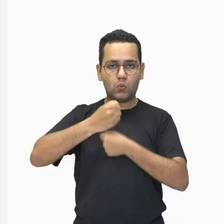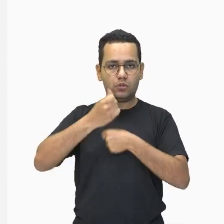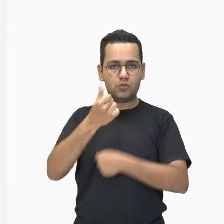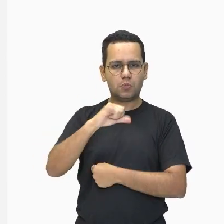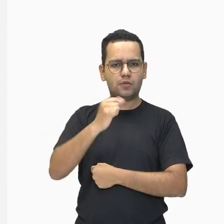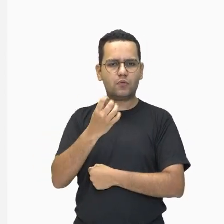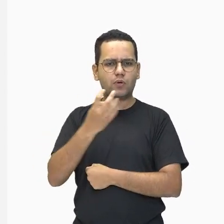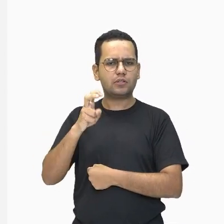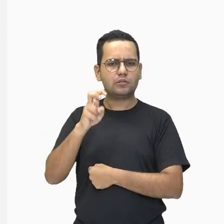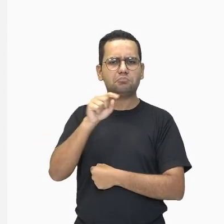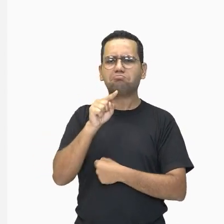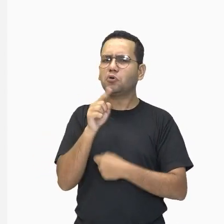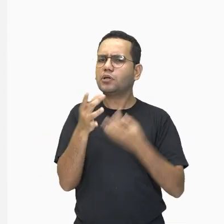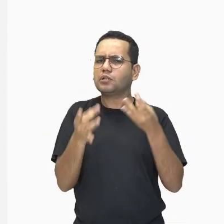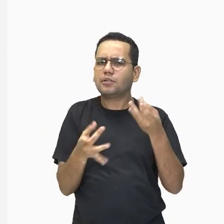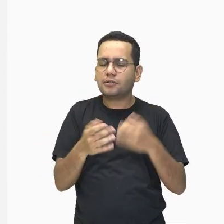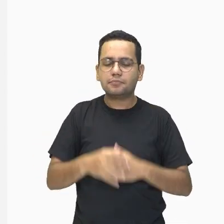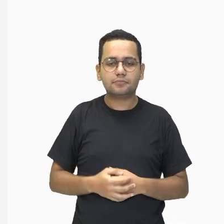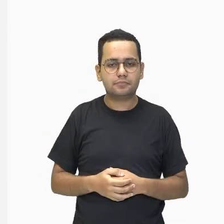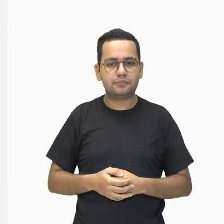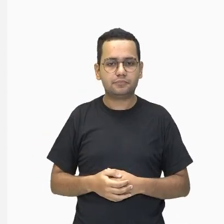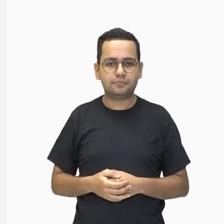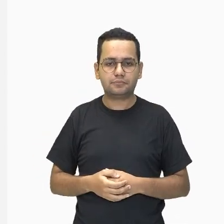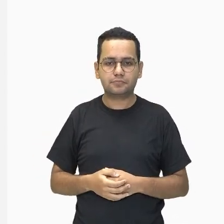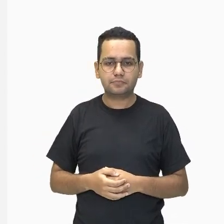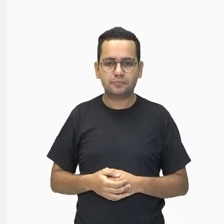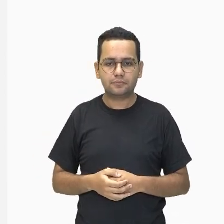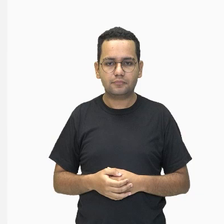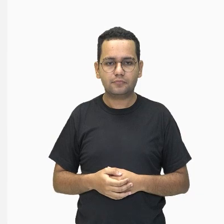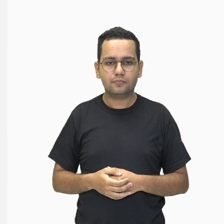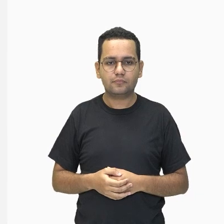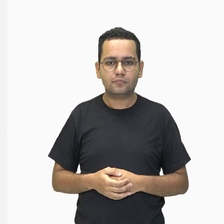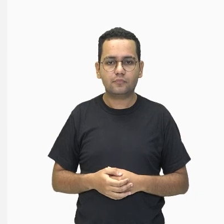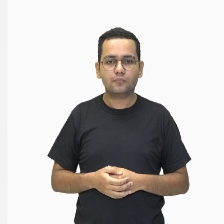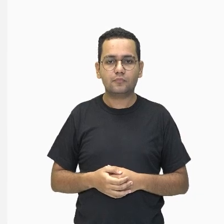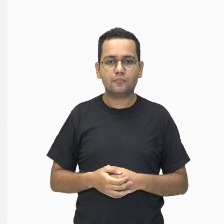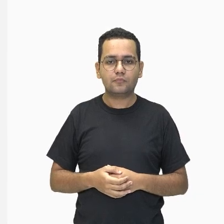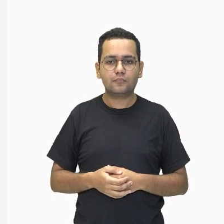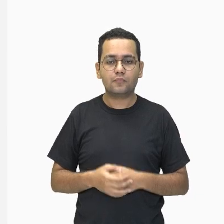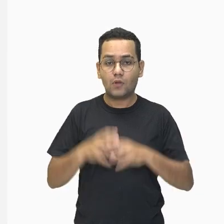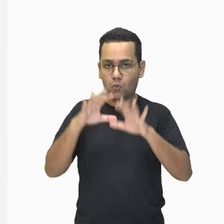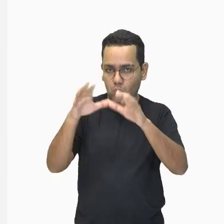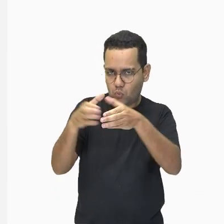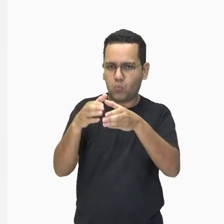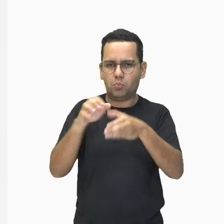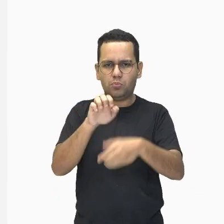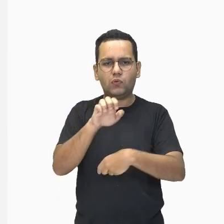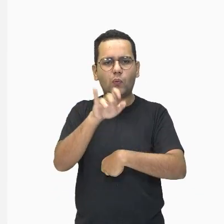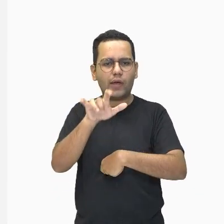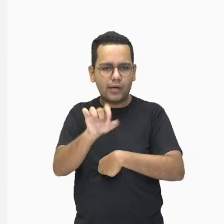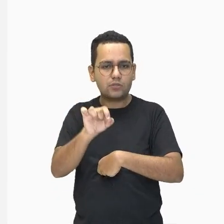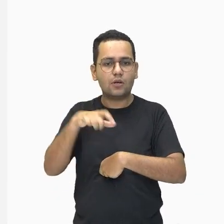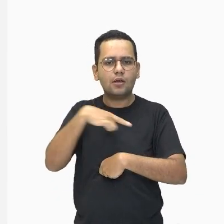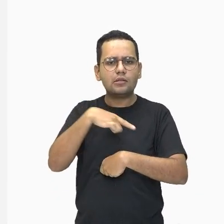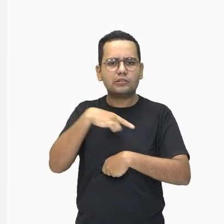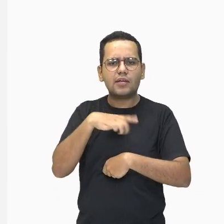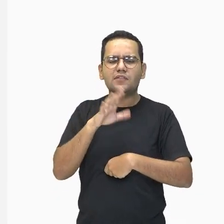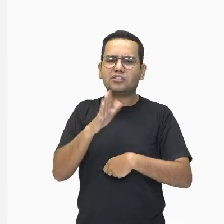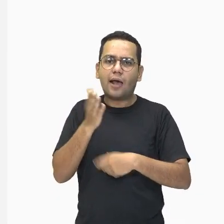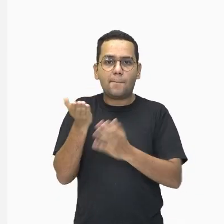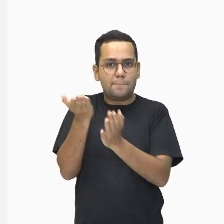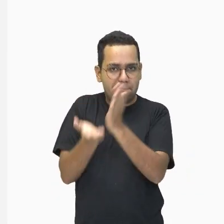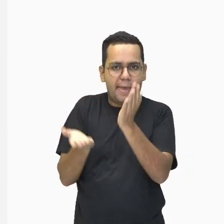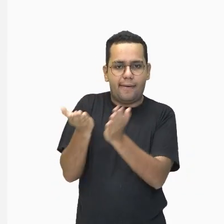nos expõe nesse momento. Em fevereiro de 45, quando as forças do eixo já estavam praticamente